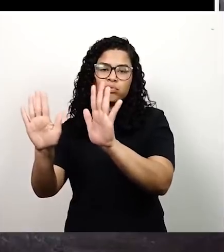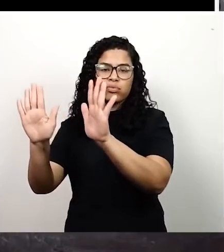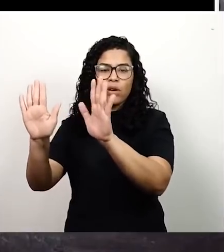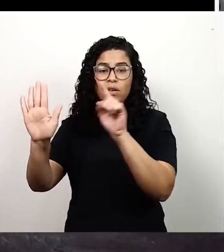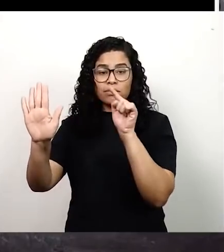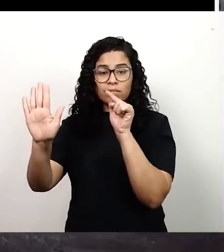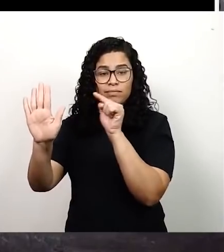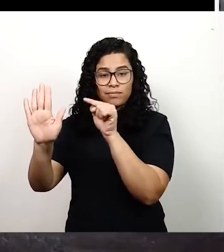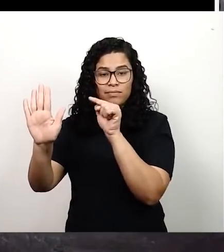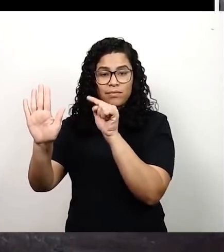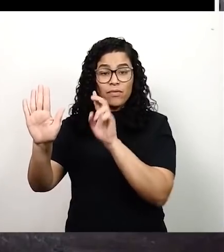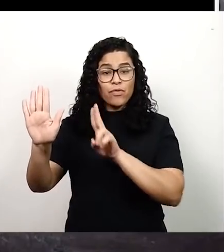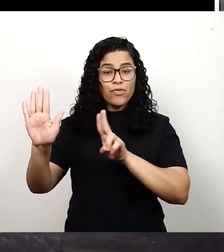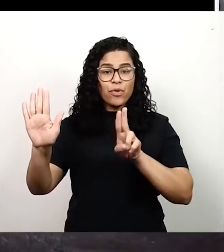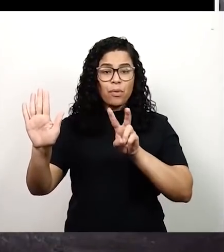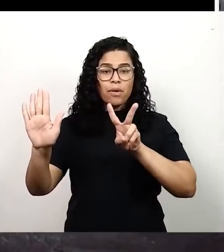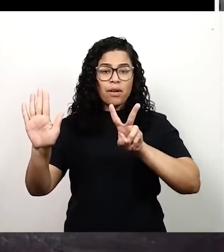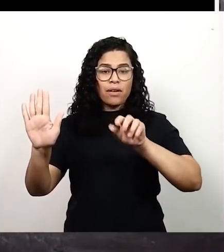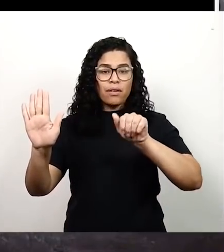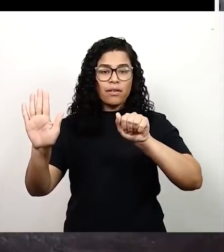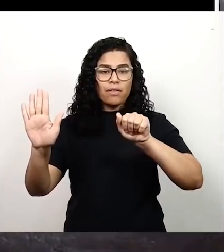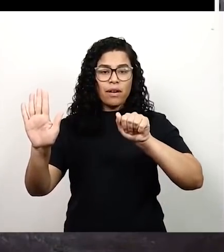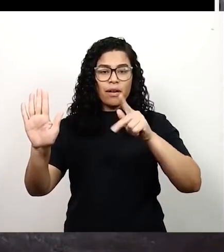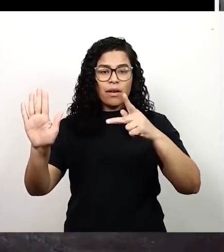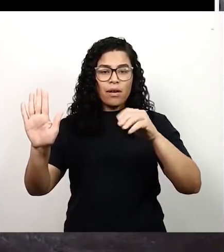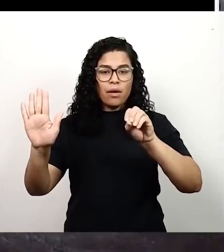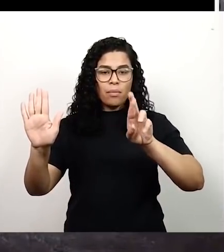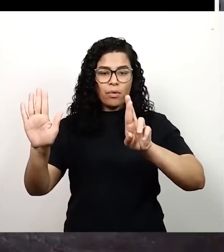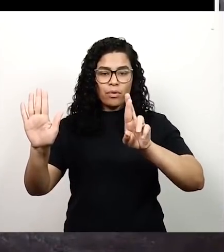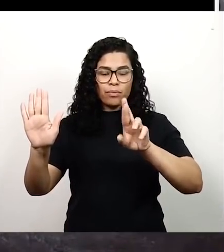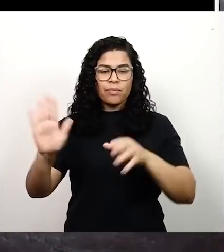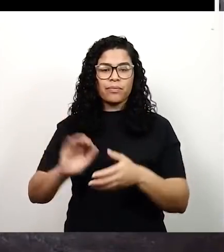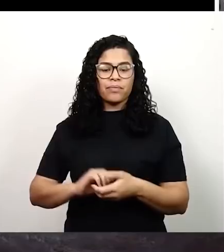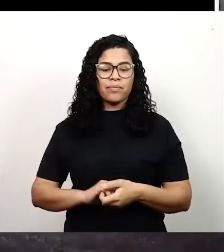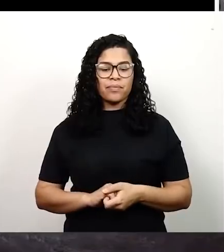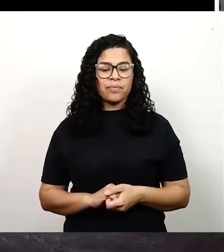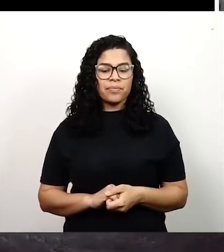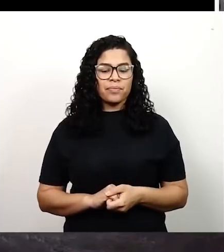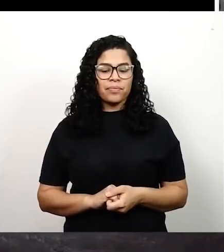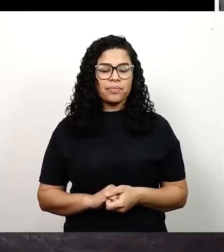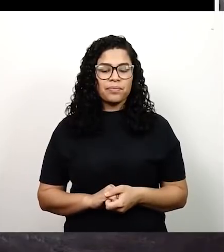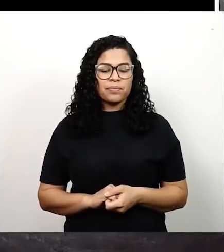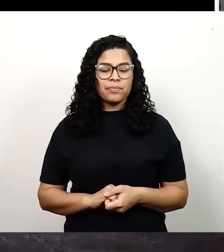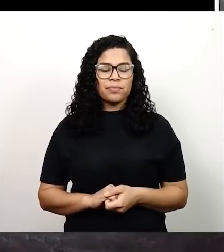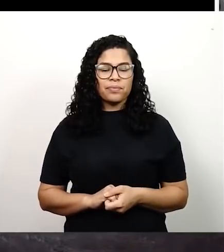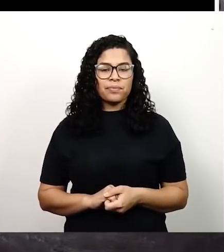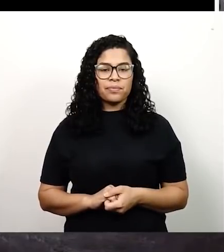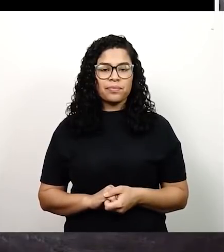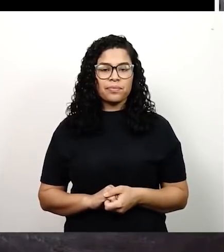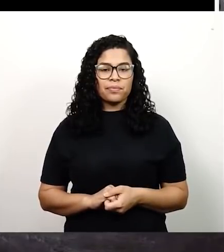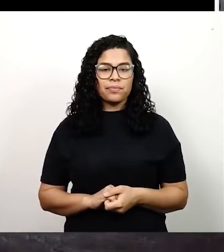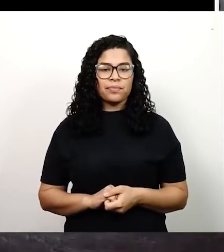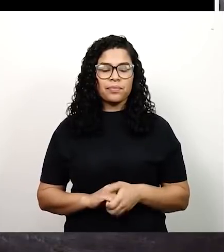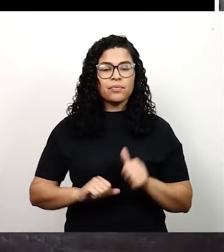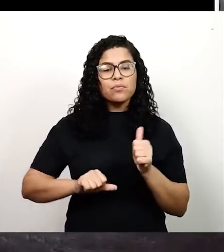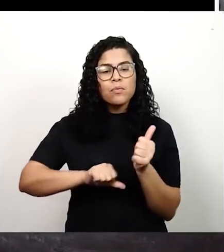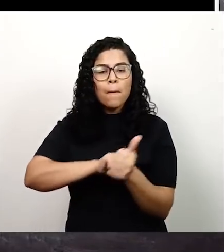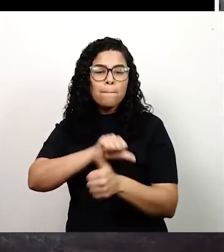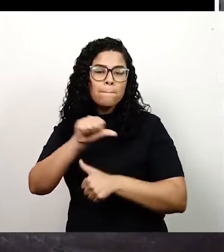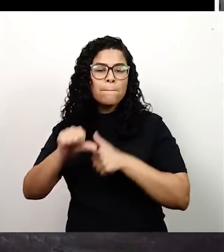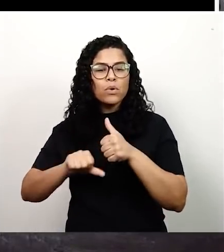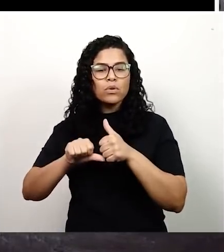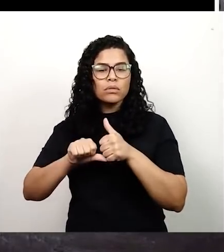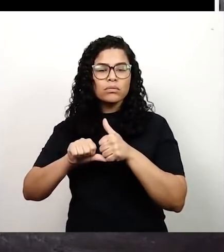vapor em cima da água quente, a água nesse momento ela está passando para um outro estado que se